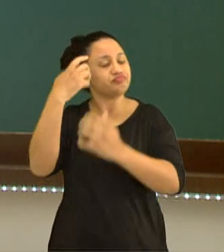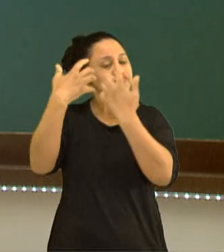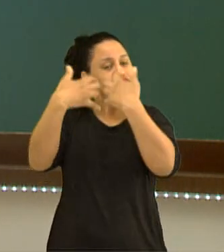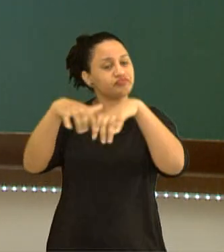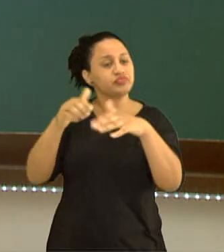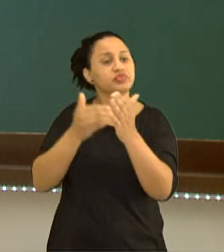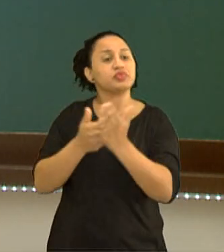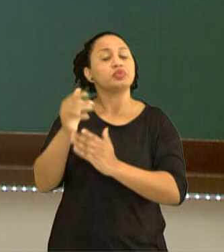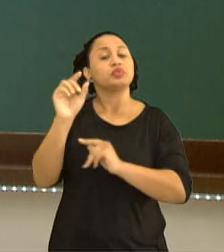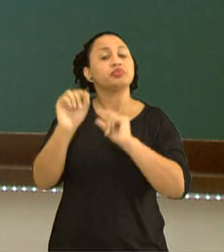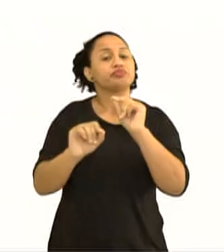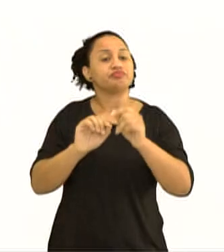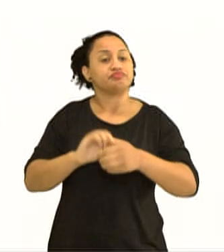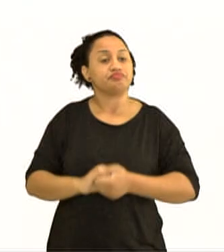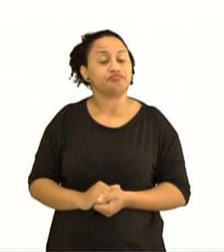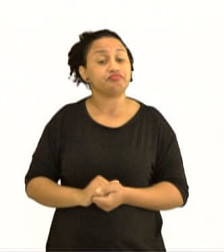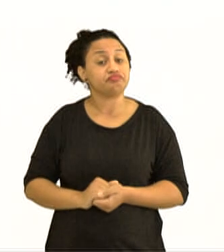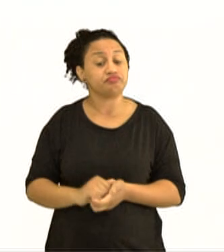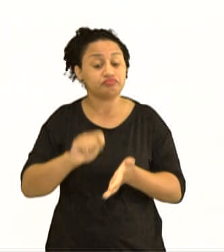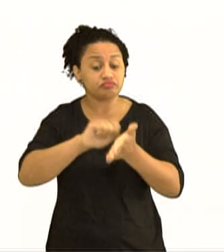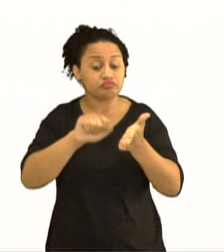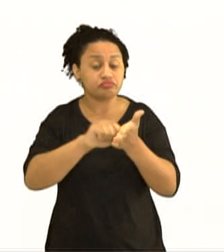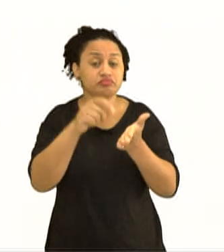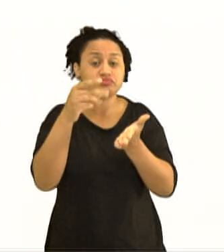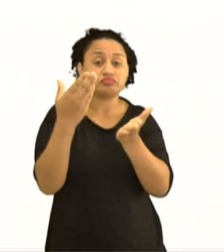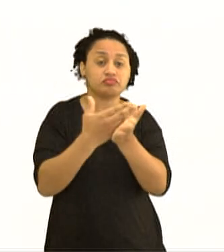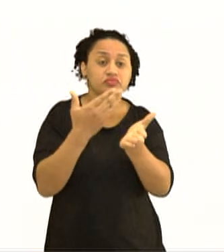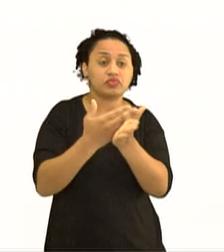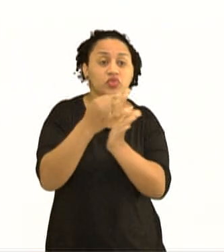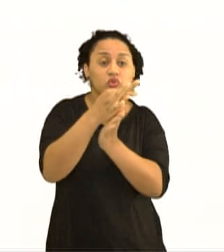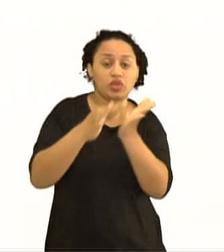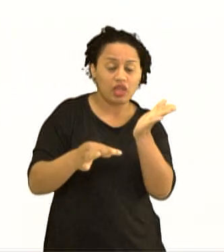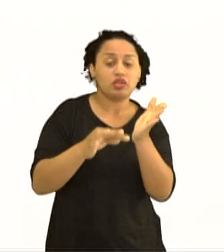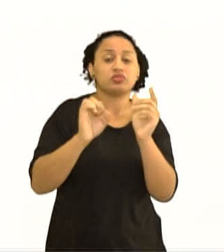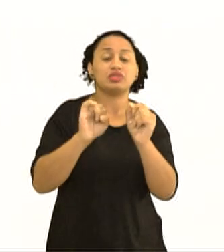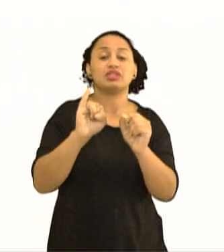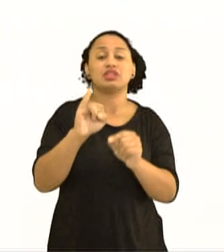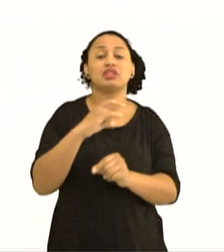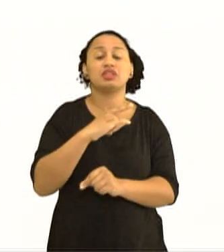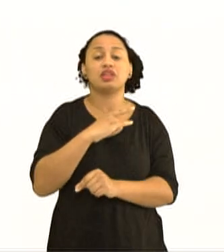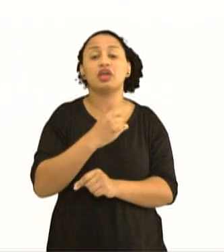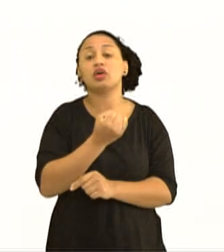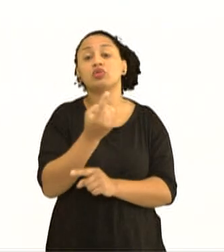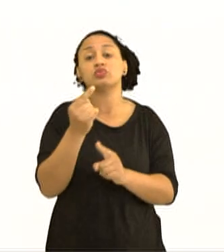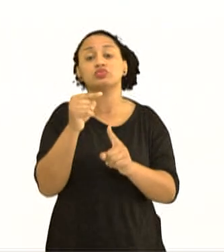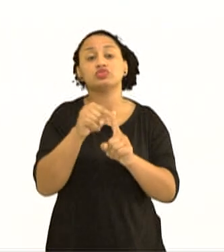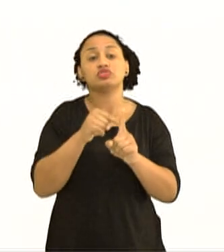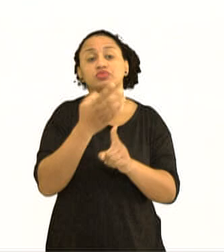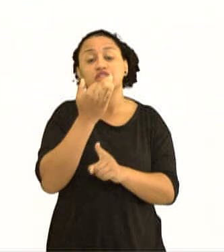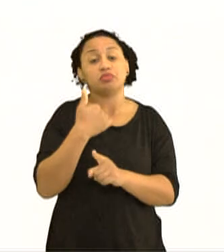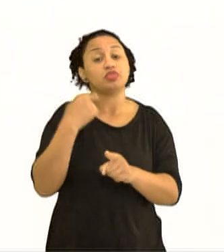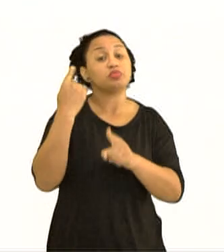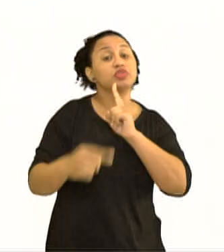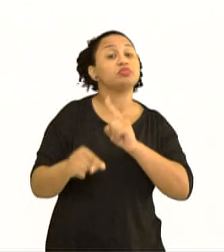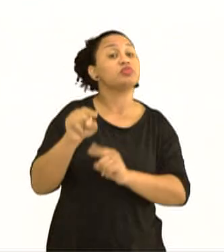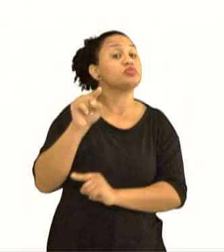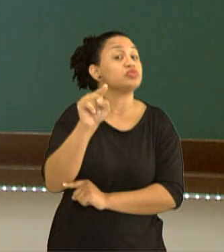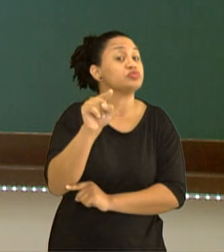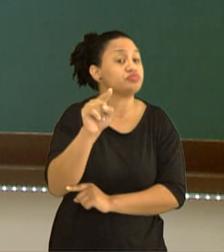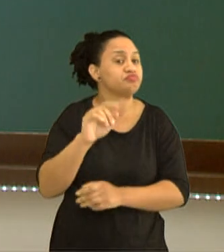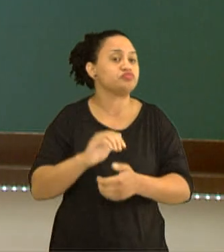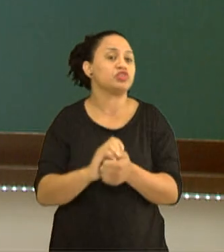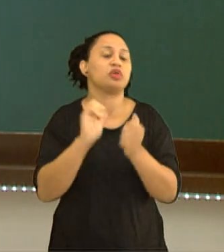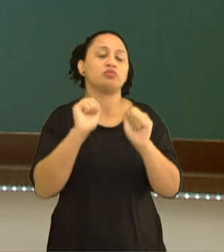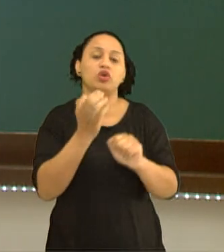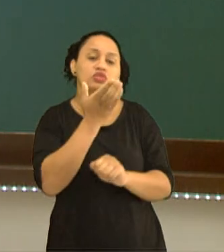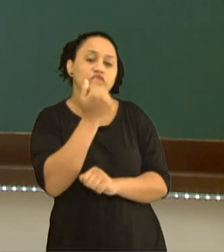da aula. Escreva no seu caderno um texto se existe algum alimento que seja proibido para você. Pode ser um